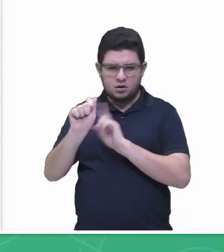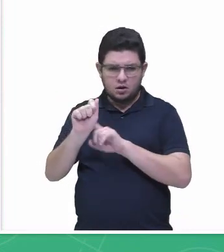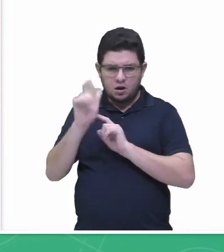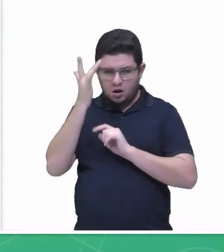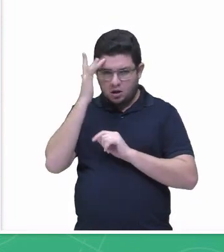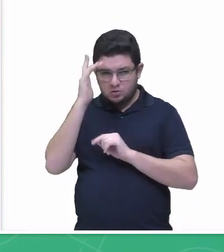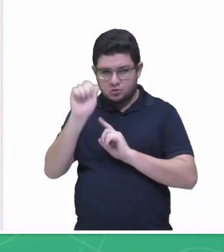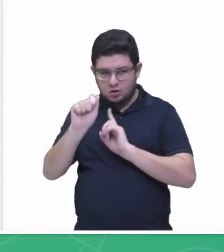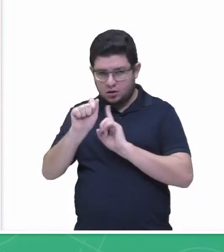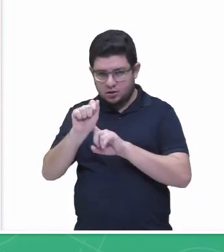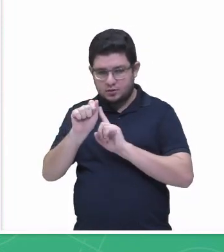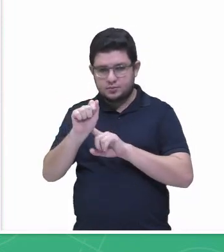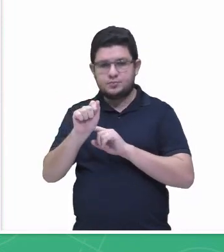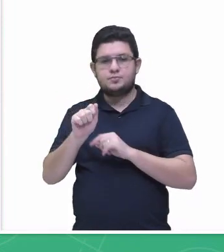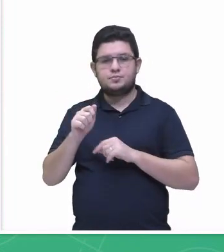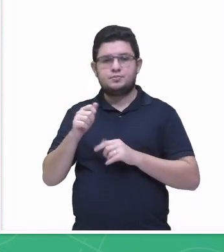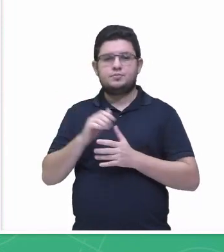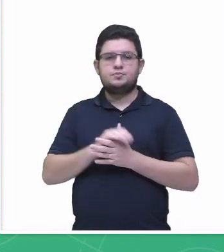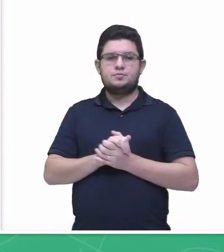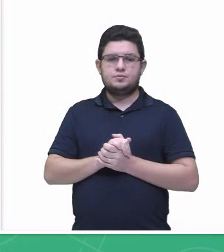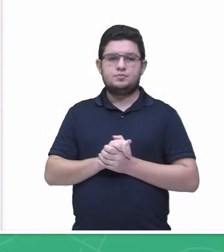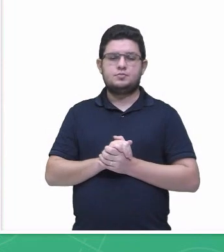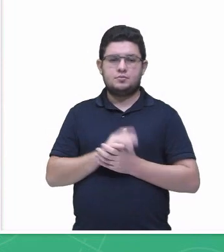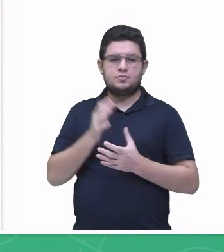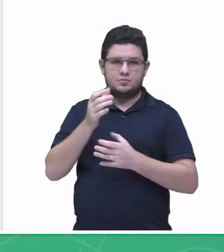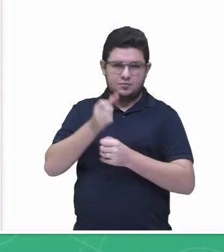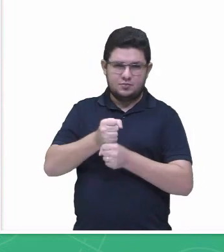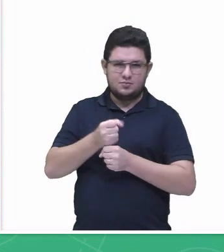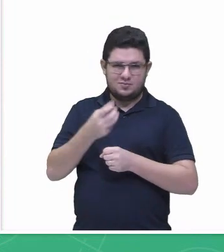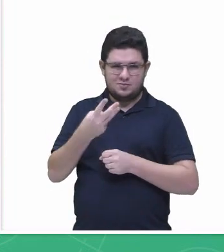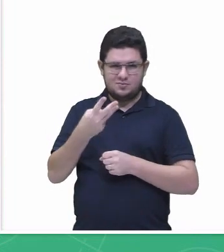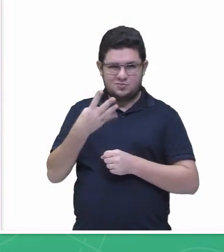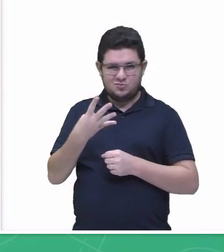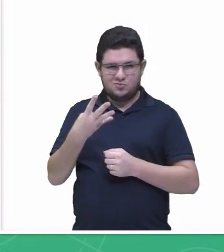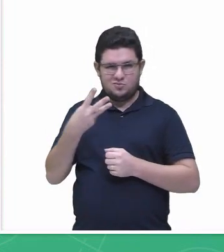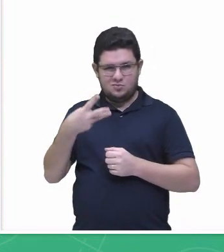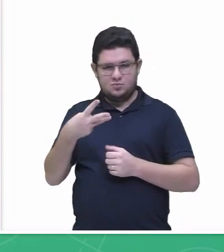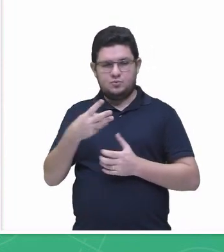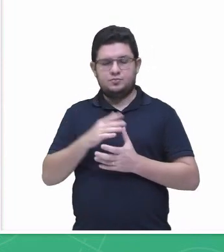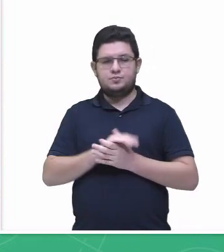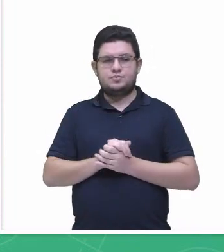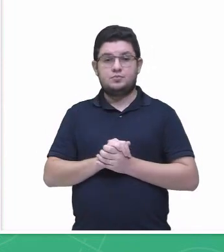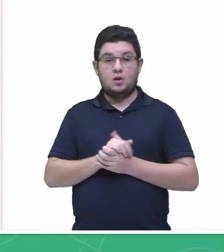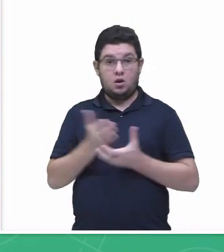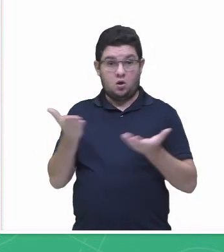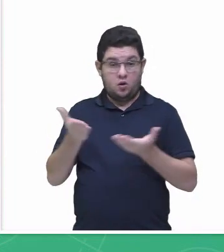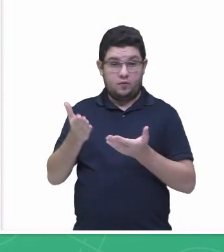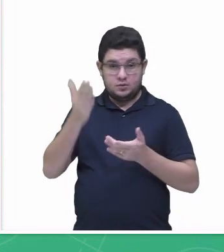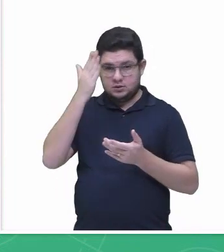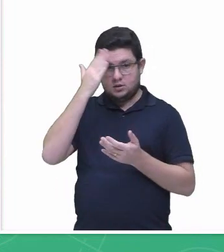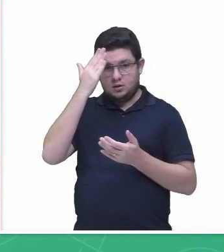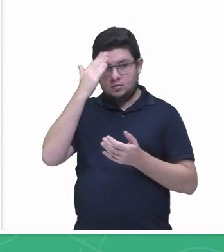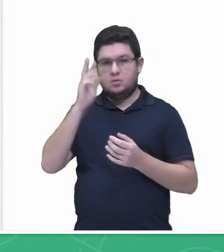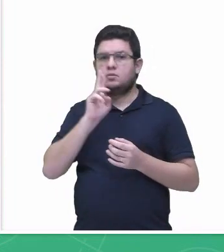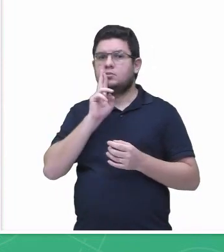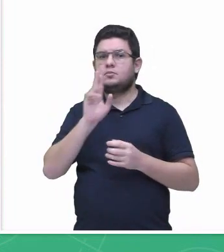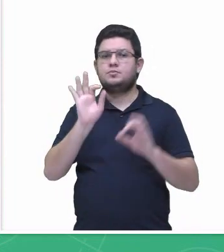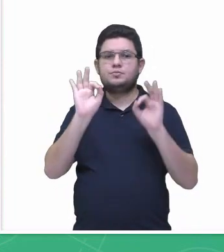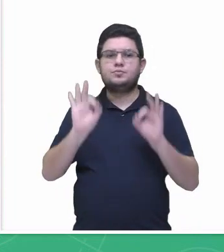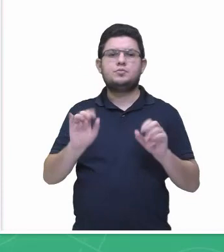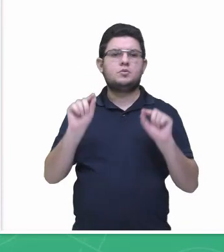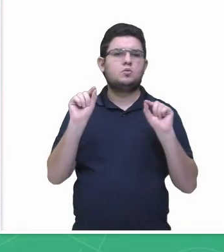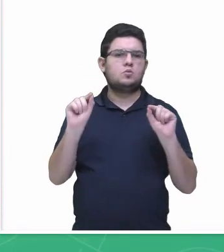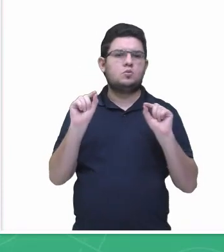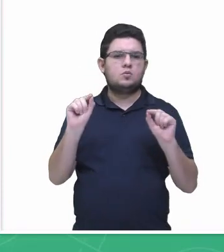não é isso? 343 também. Vamos lá então, pessoal. Vamos aqui saber então qual é a resposta da questão no nosso